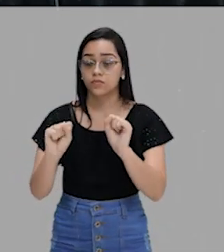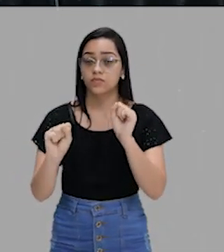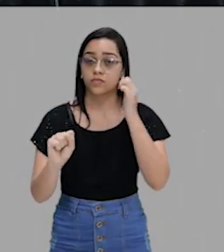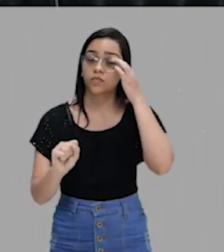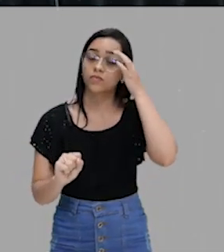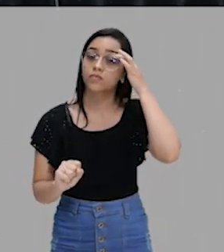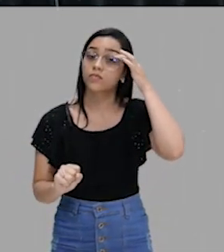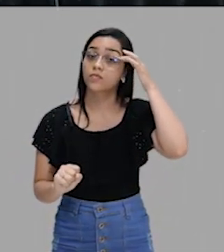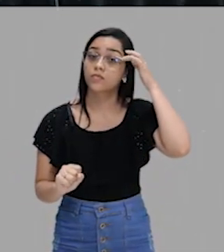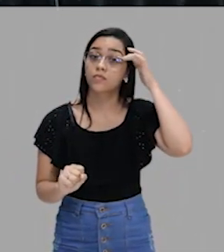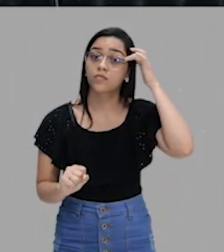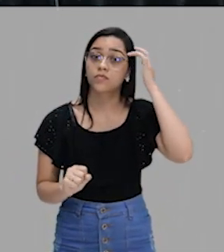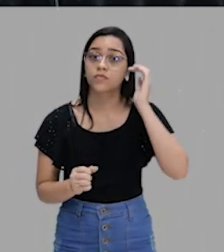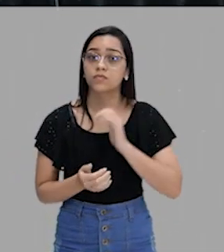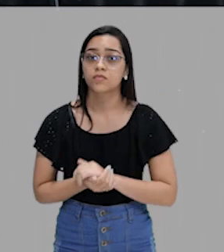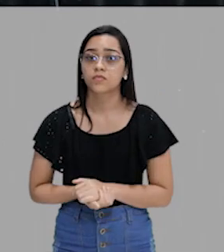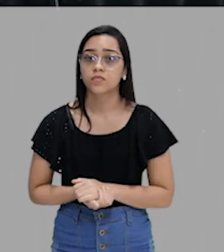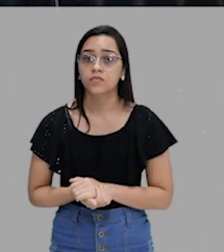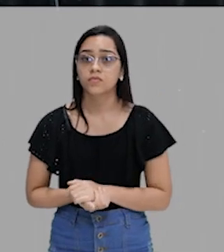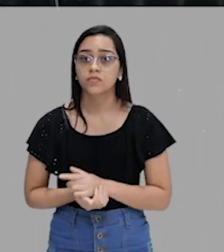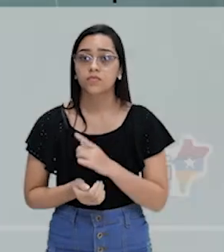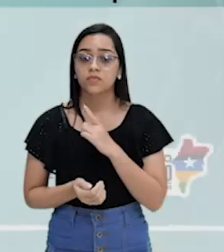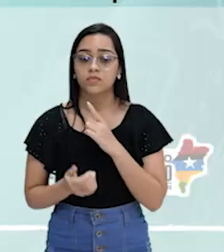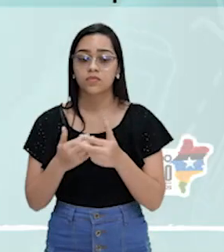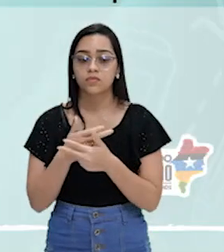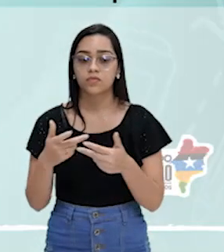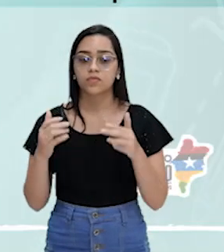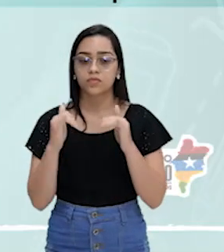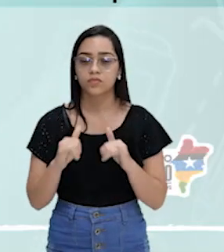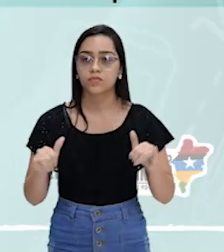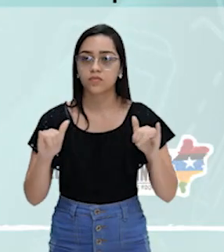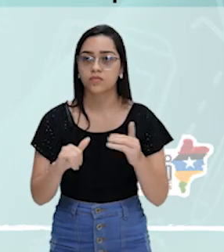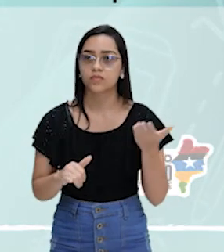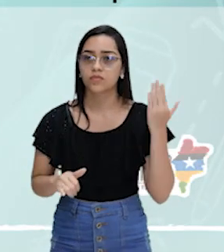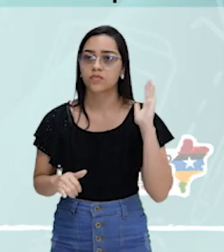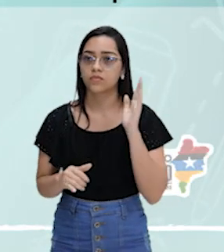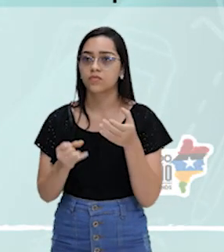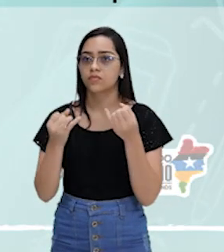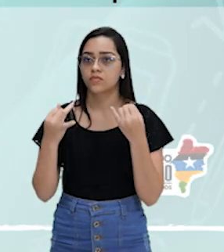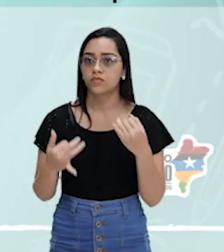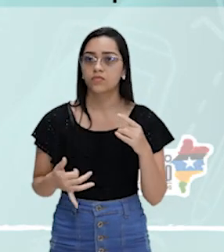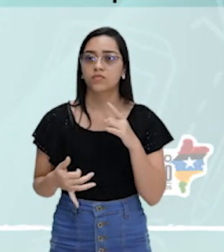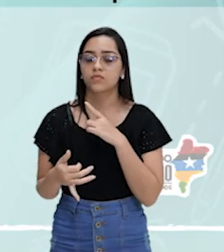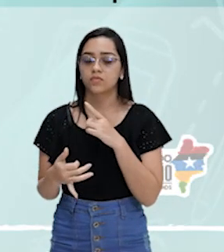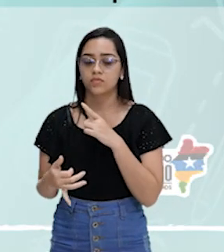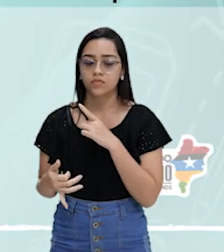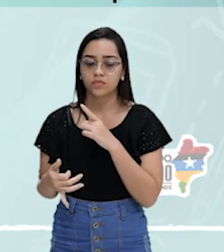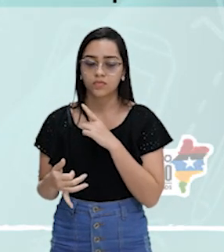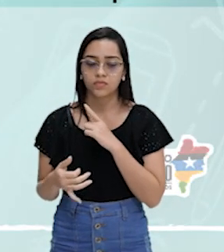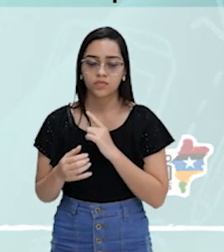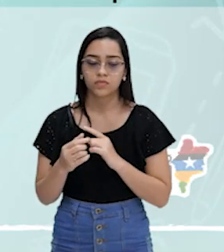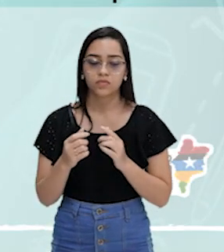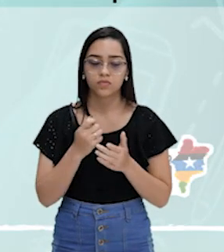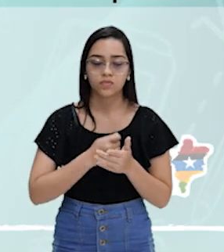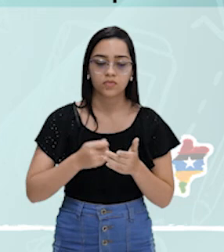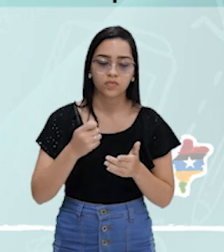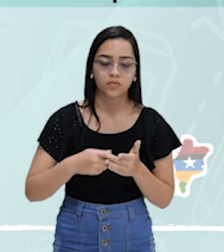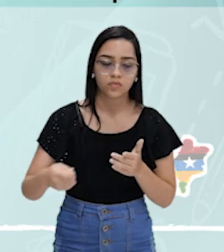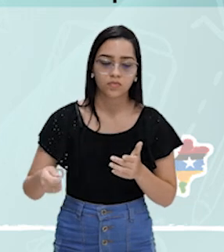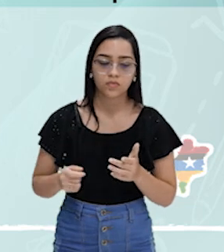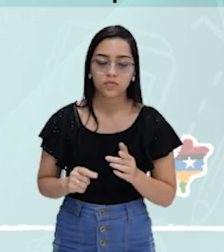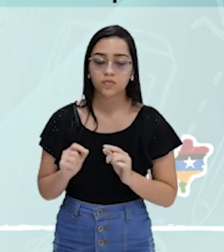não é assim? Então, considerando as informações anteriores, que eu já falei, a importância da língua, da escrita, para que ela